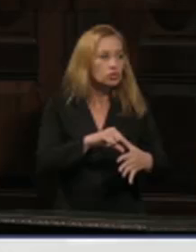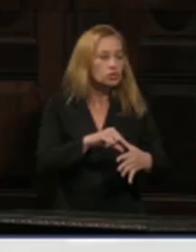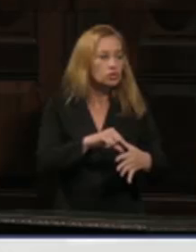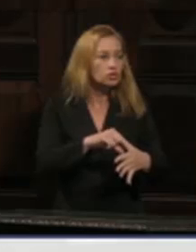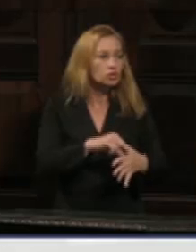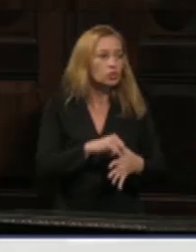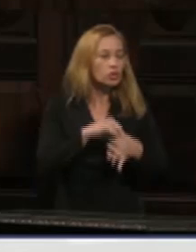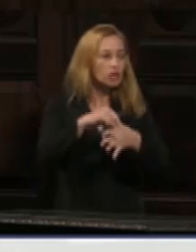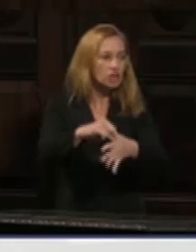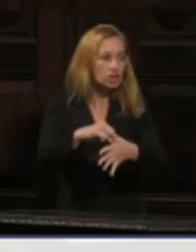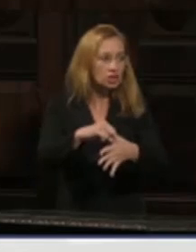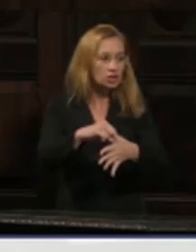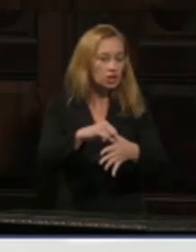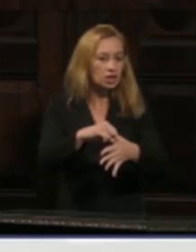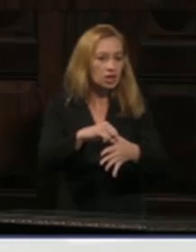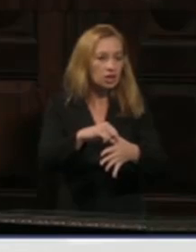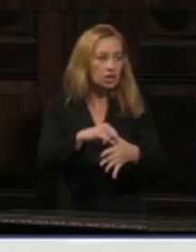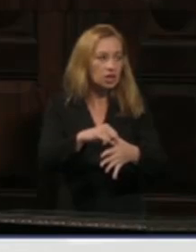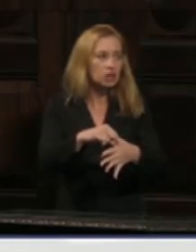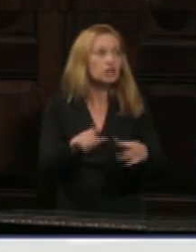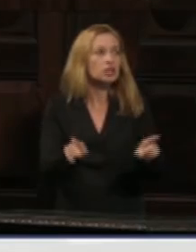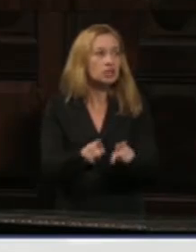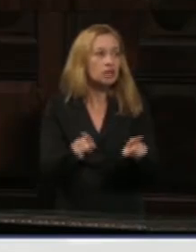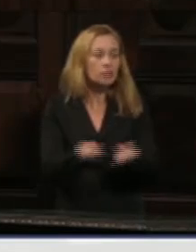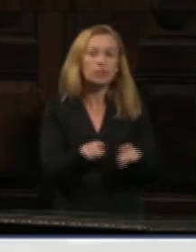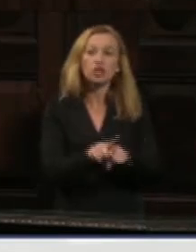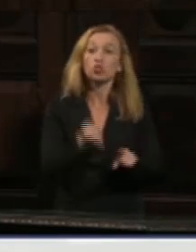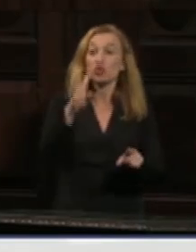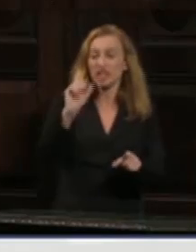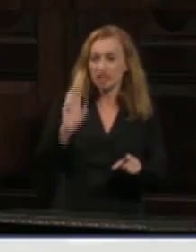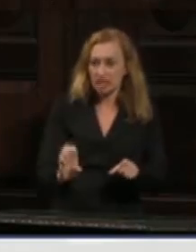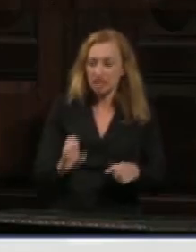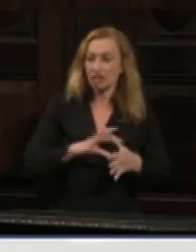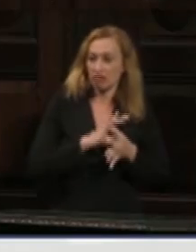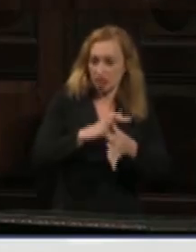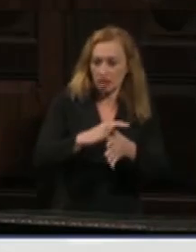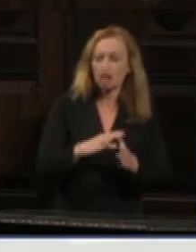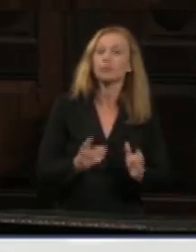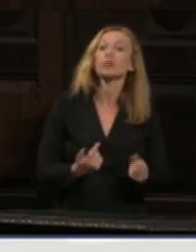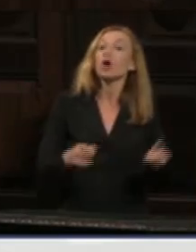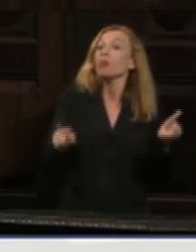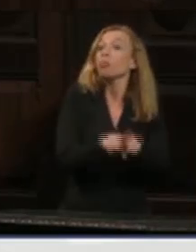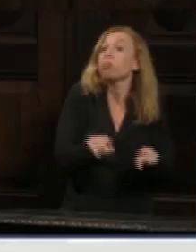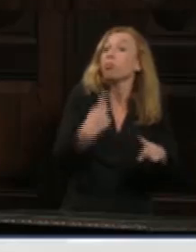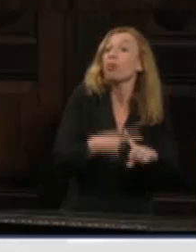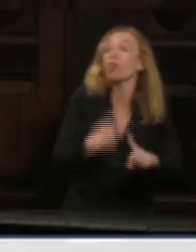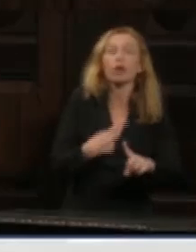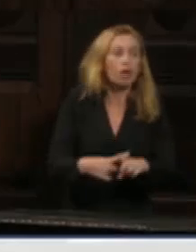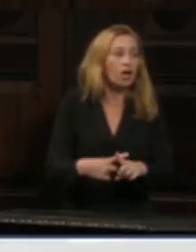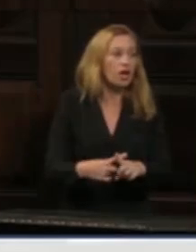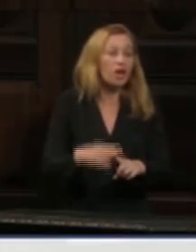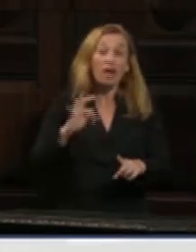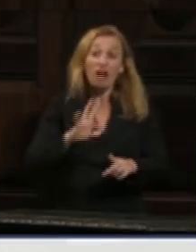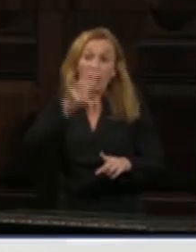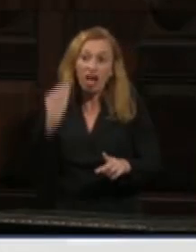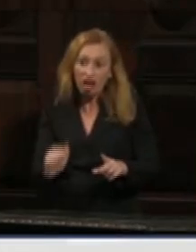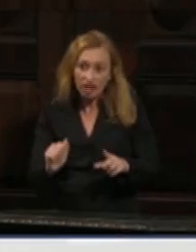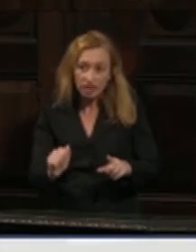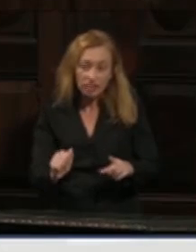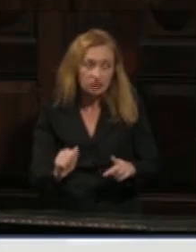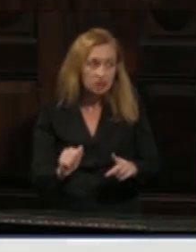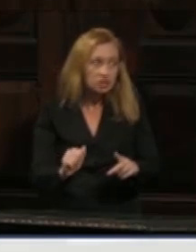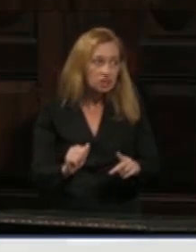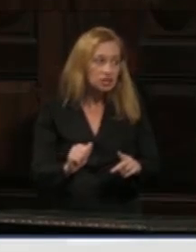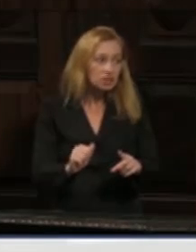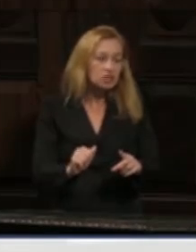corregedor substituto. Porque a previsão regimental sobre isso é clara